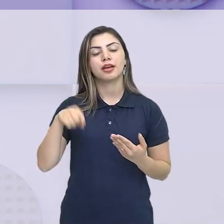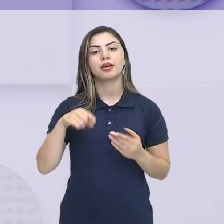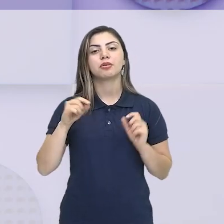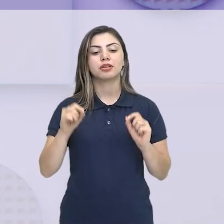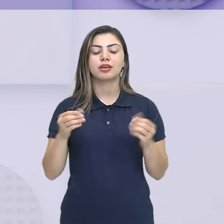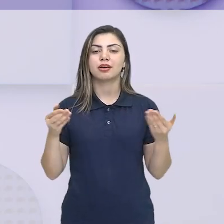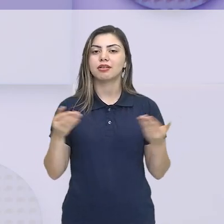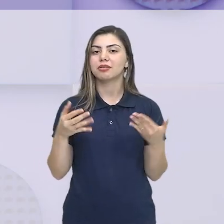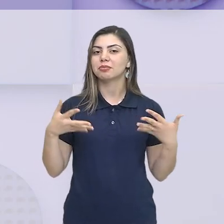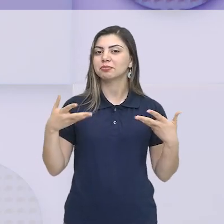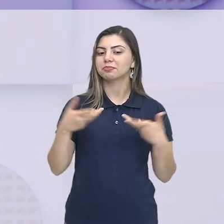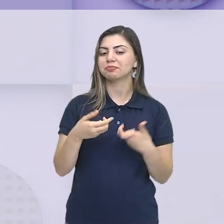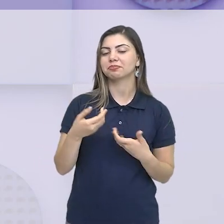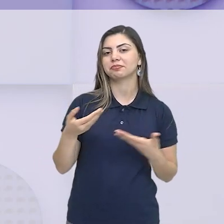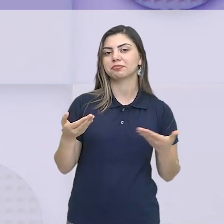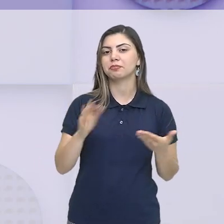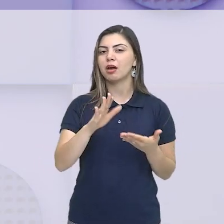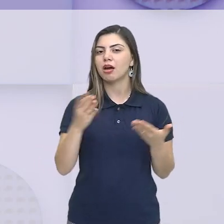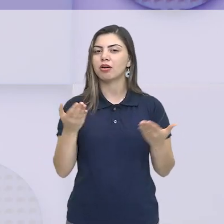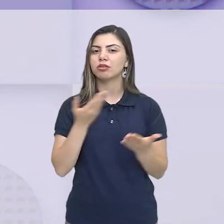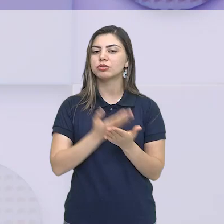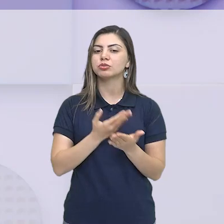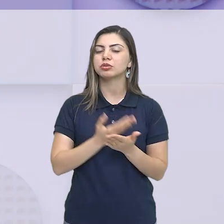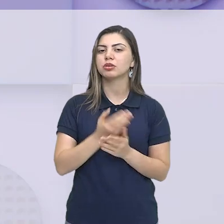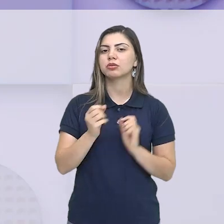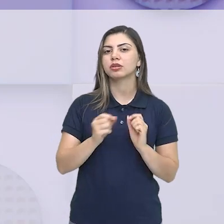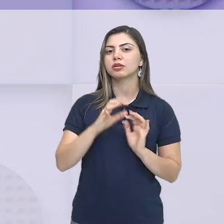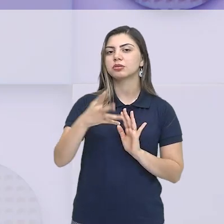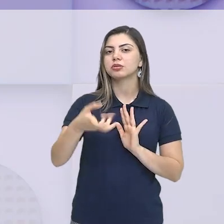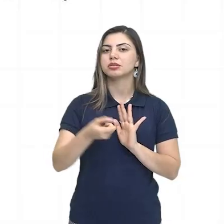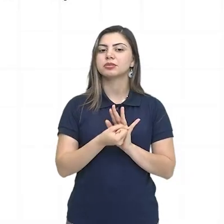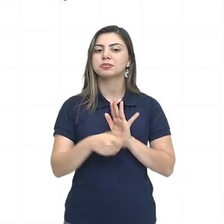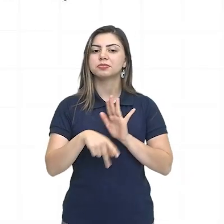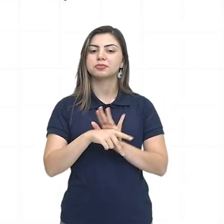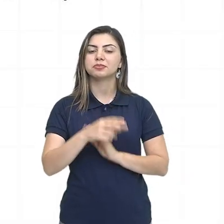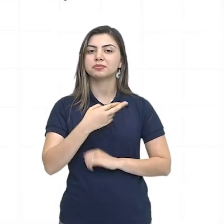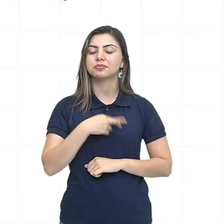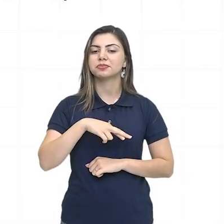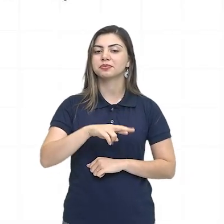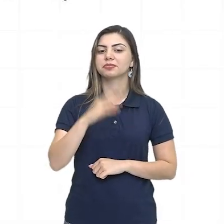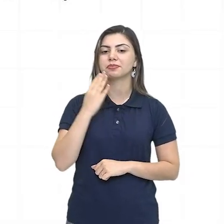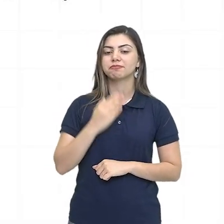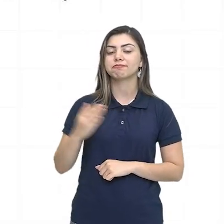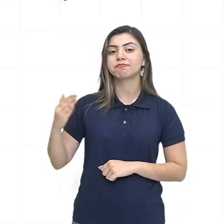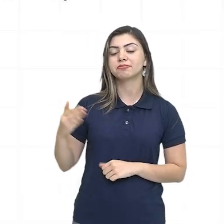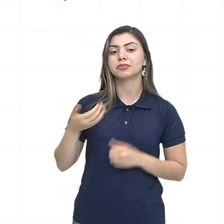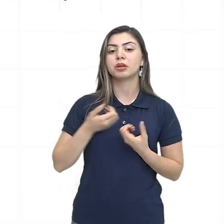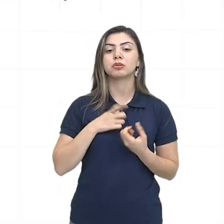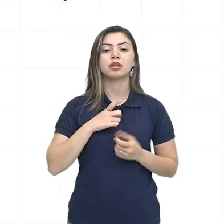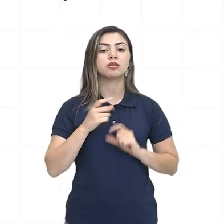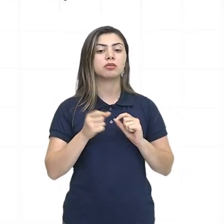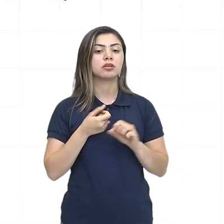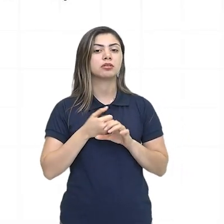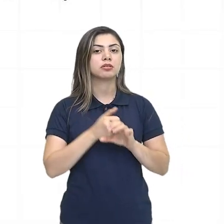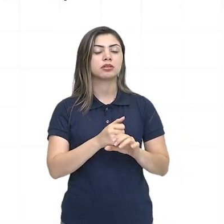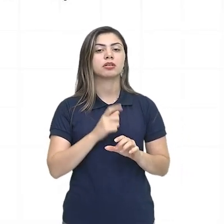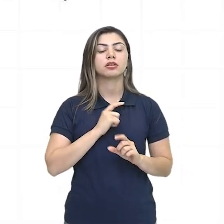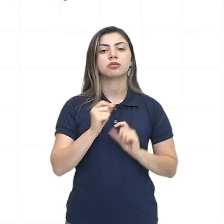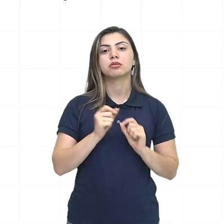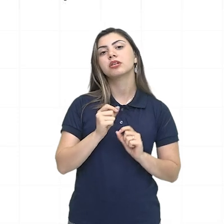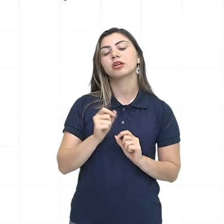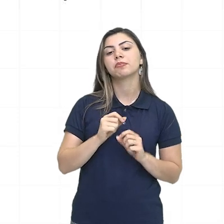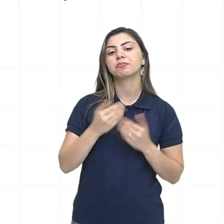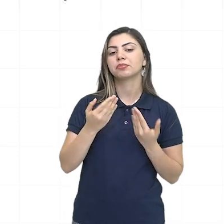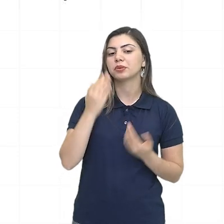à nossa aula. E vamos agora aos símbolos das religiões, vamos lá? No cristianismo, nós temos a